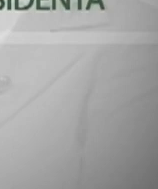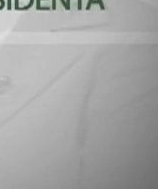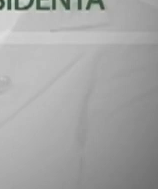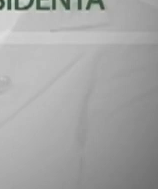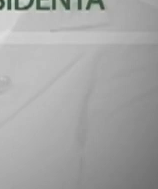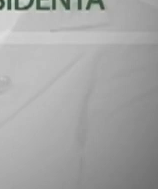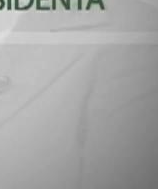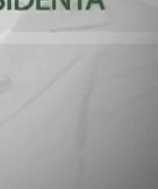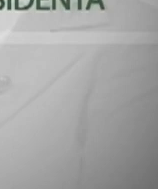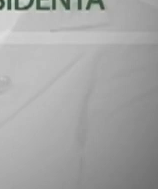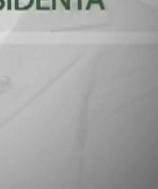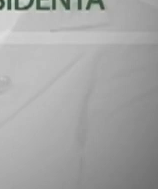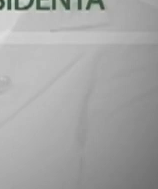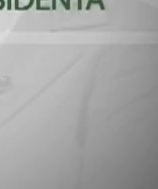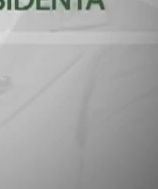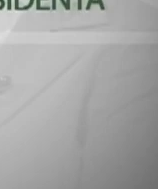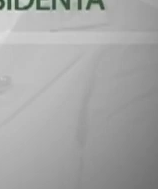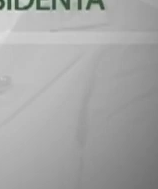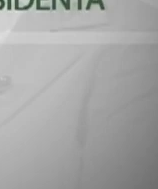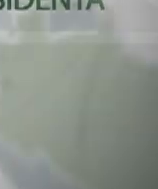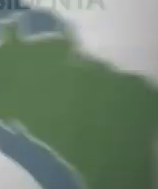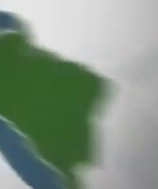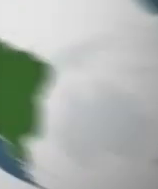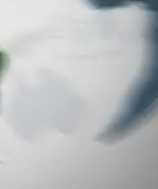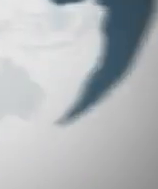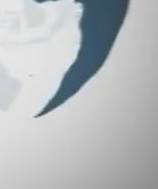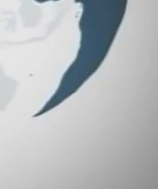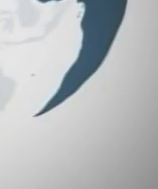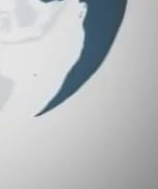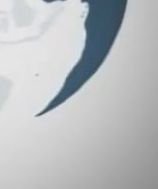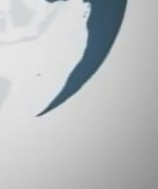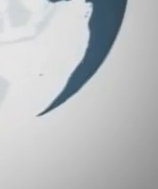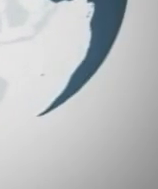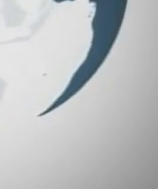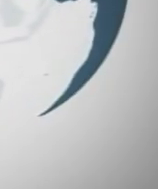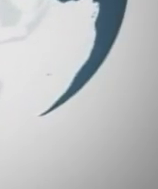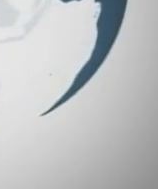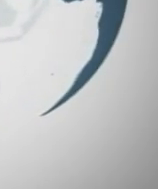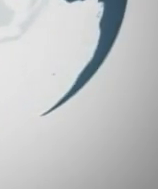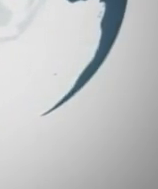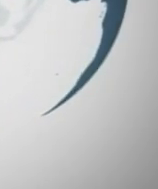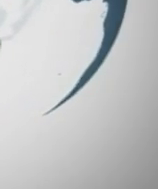Continue com a gente, NBR, a TV do Governo Federal.